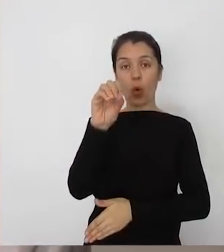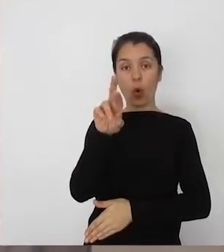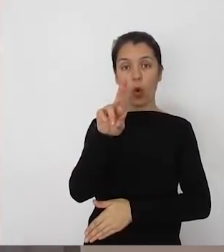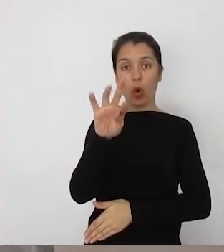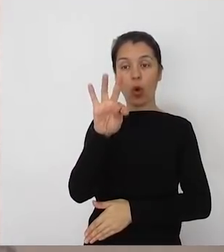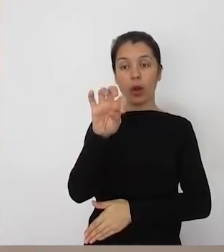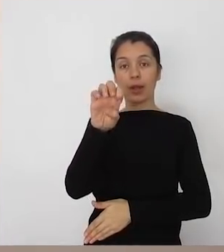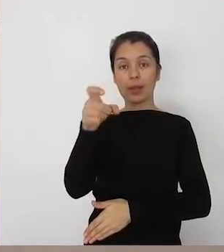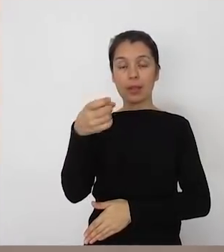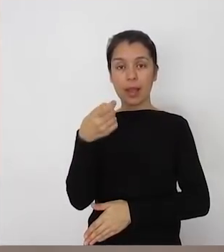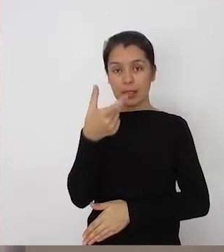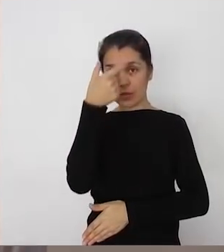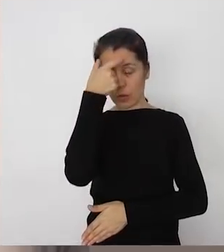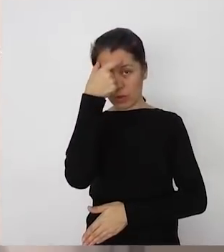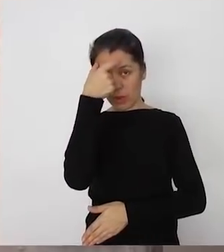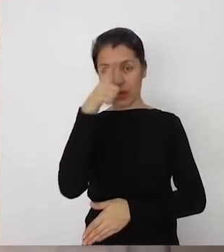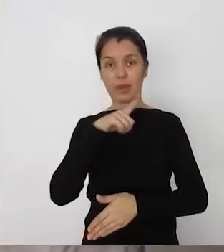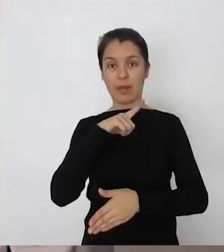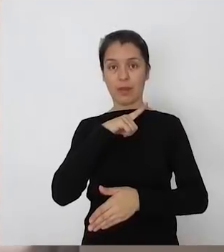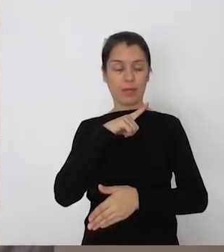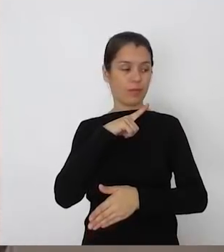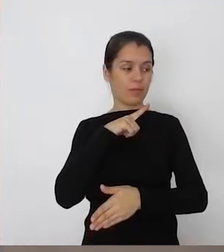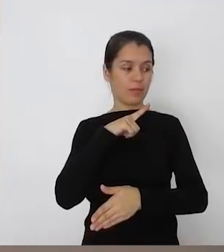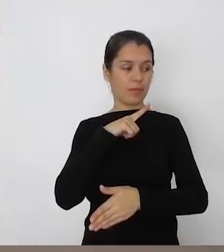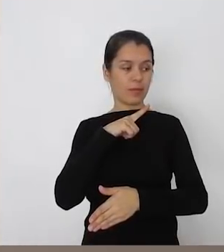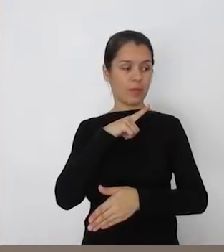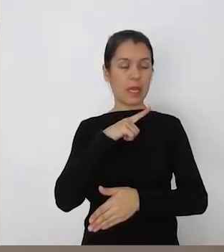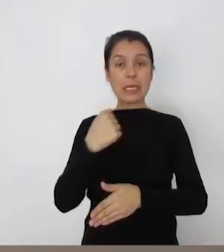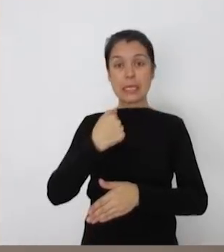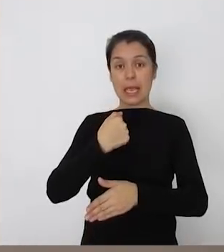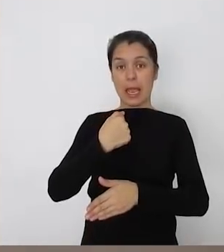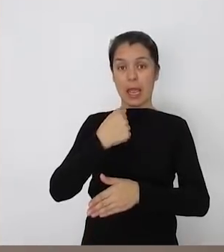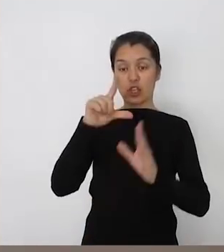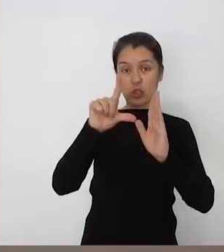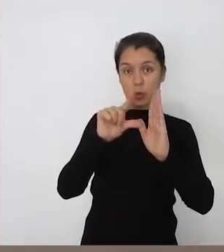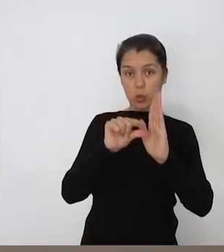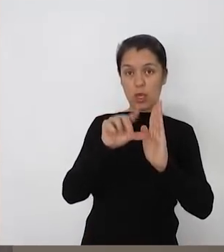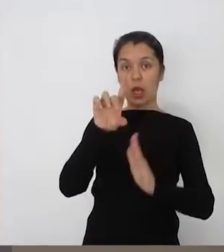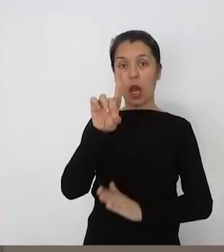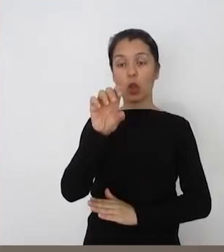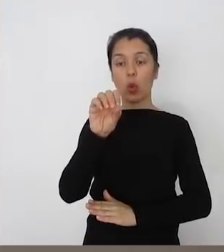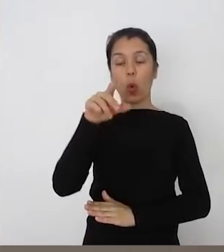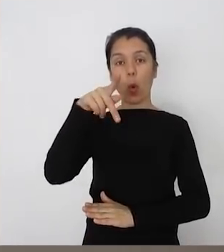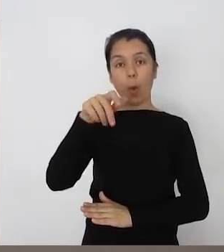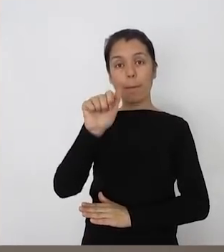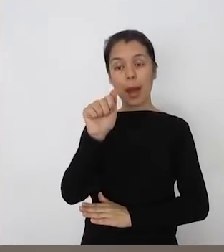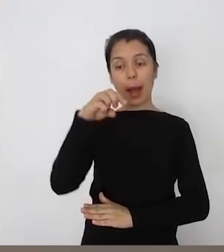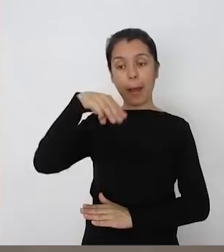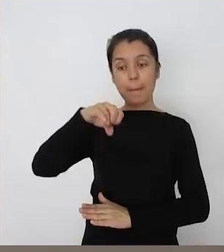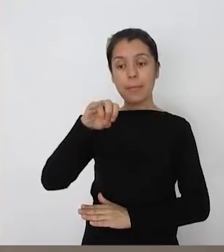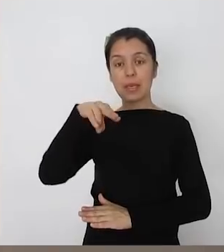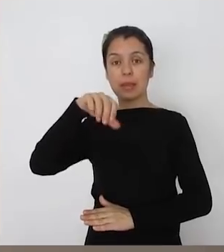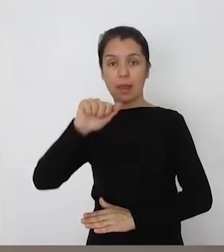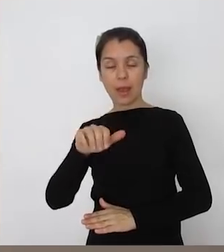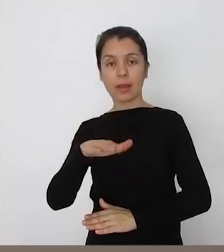medicação. Diminuindo a dopamina em todo o encéfalo, também vai diminuir a dopamina na via nigroestriatal. Essa via nigroestriatal está aqui